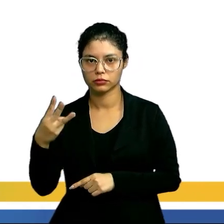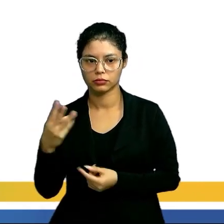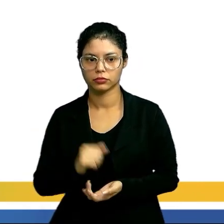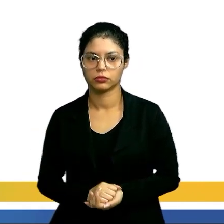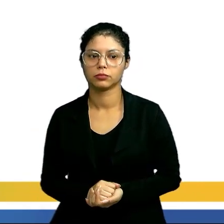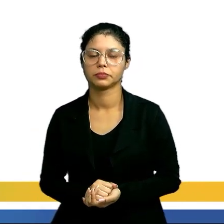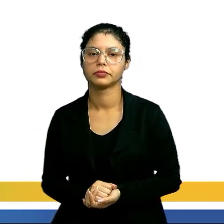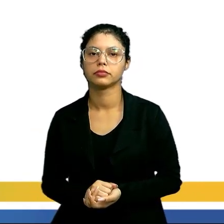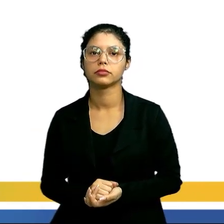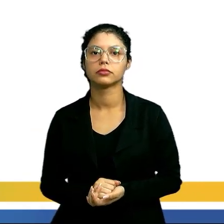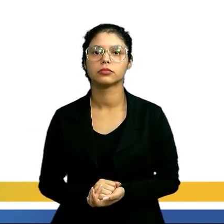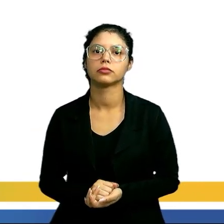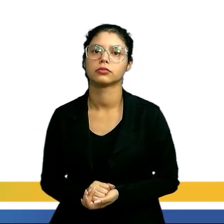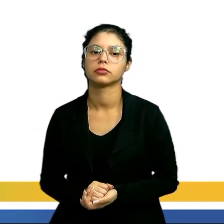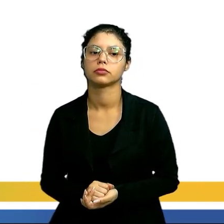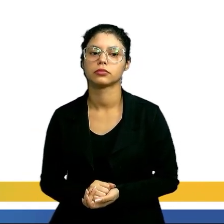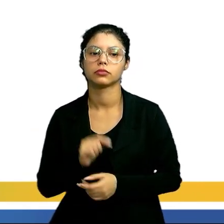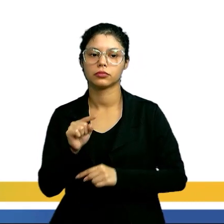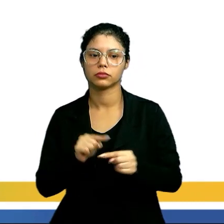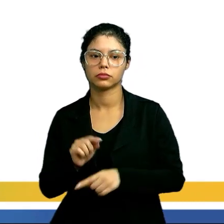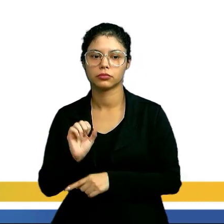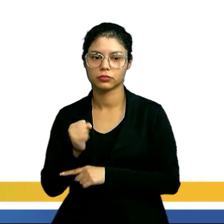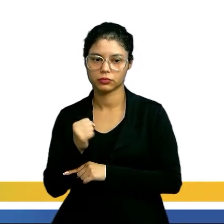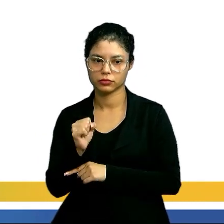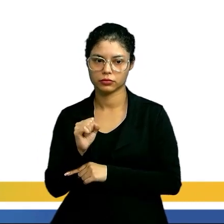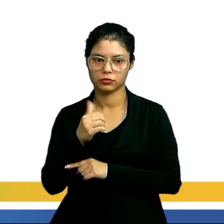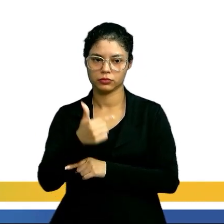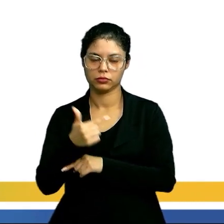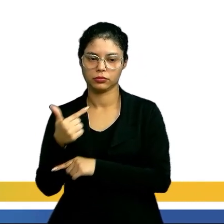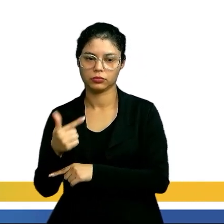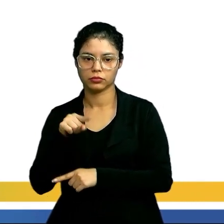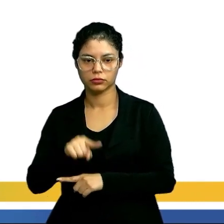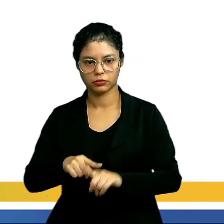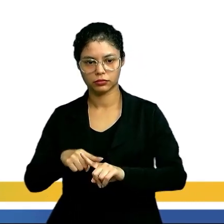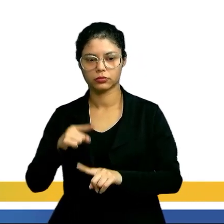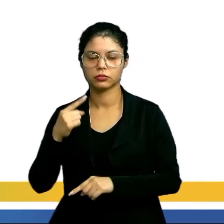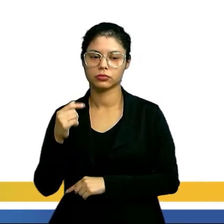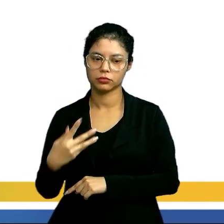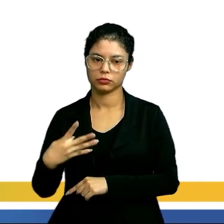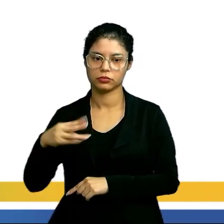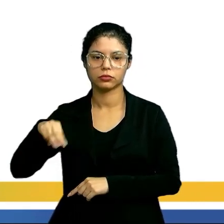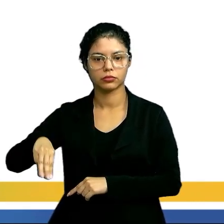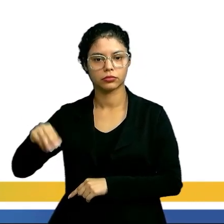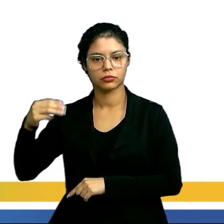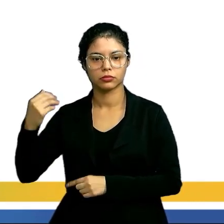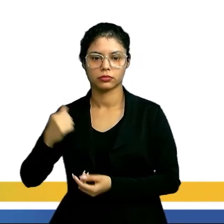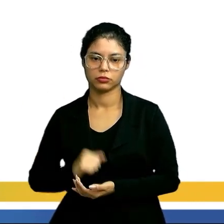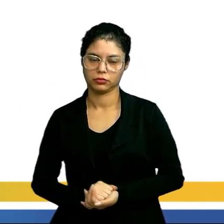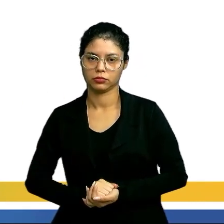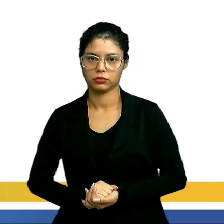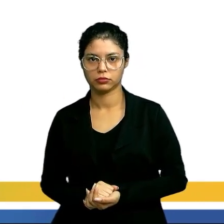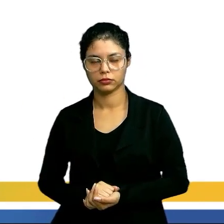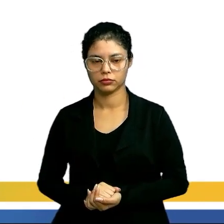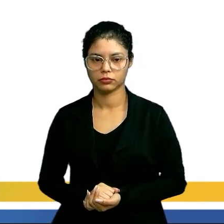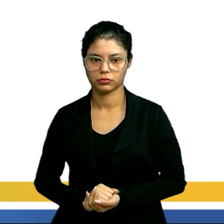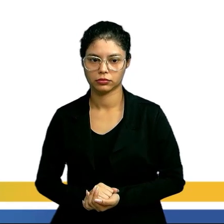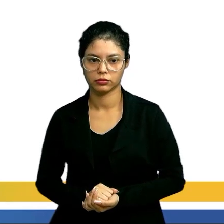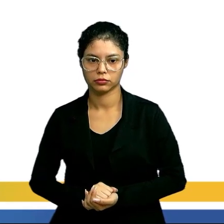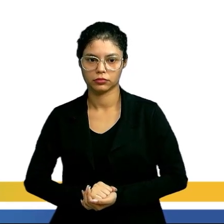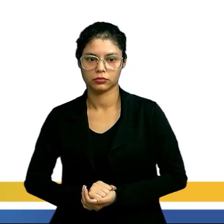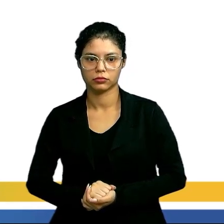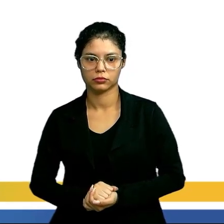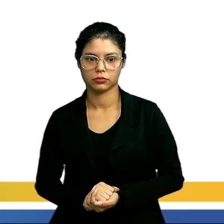nossa questão 1 do nosso livro, temos que um estudante de massa de 67 kg, após se deliciar com uma barra de